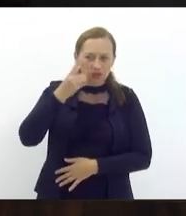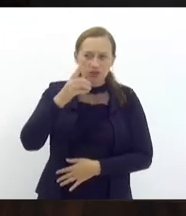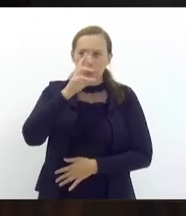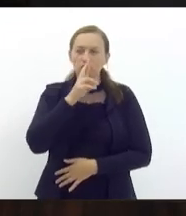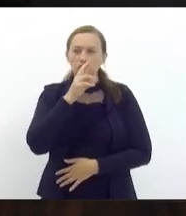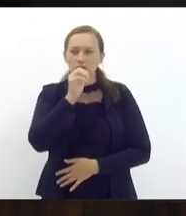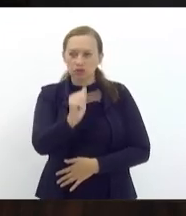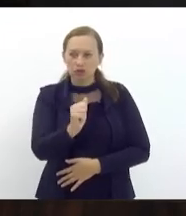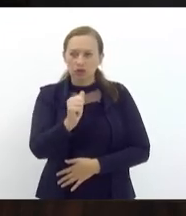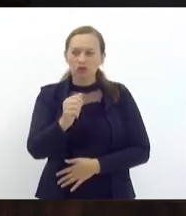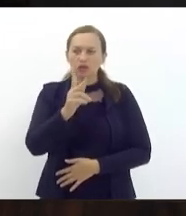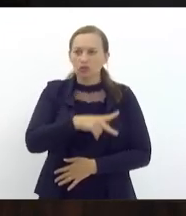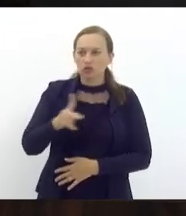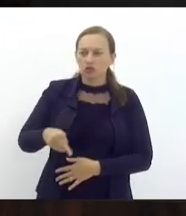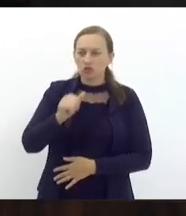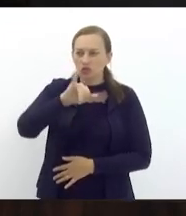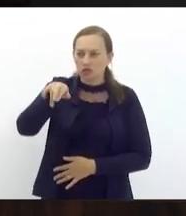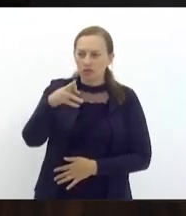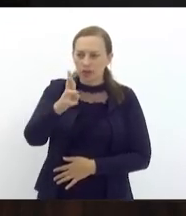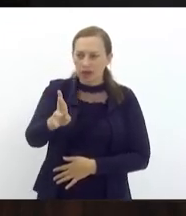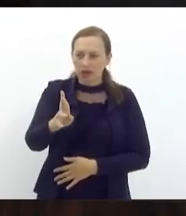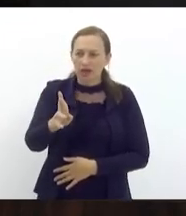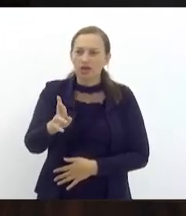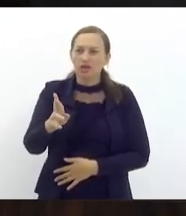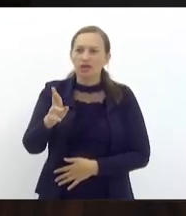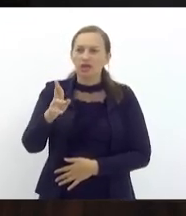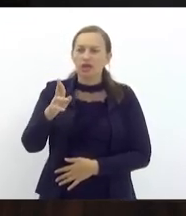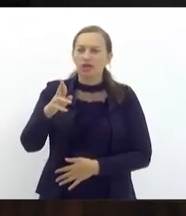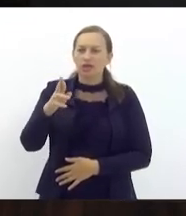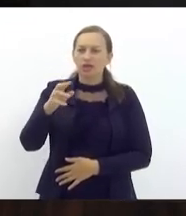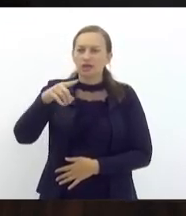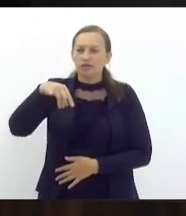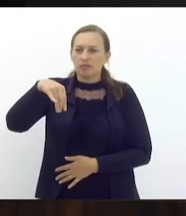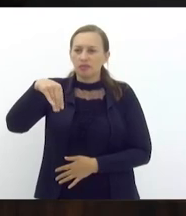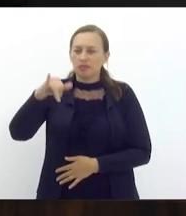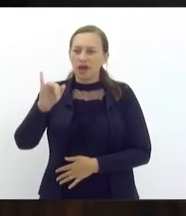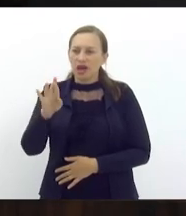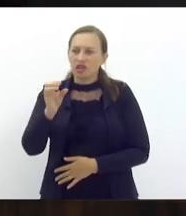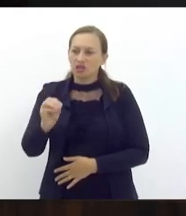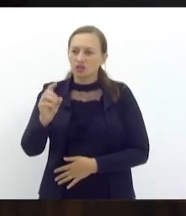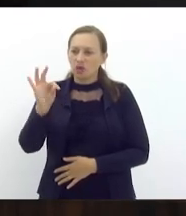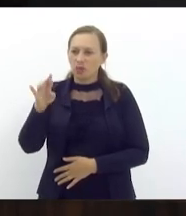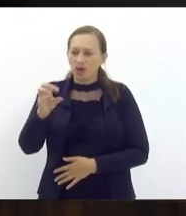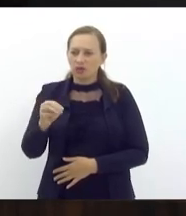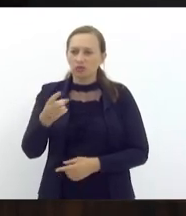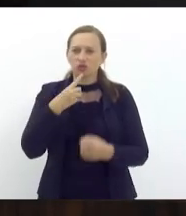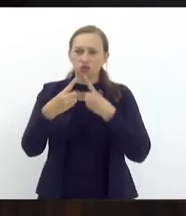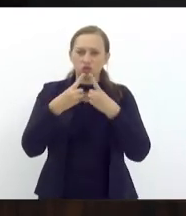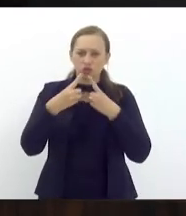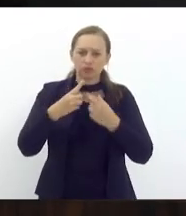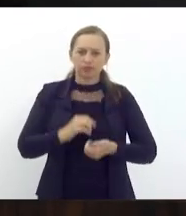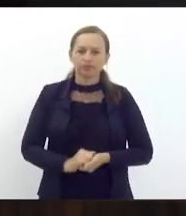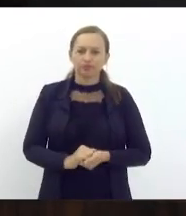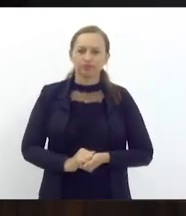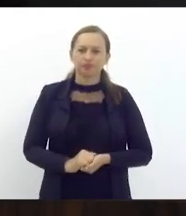Rodrigo Amorim Professor Josimar Inácio Gualberto em discussão